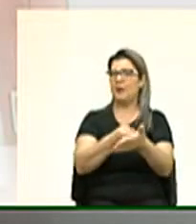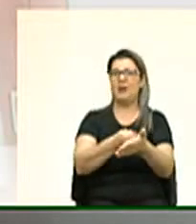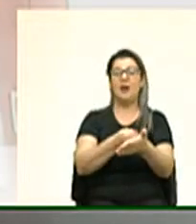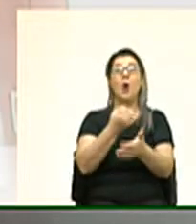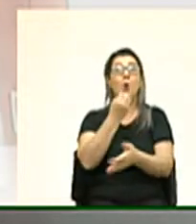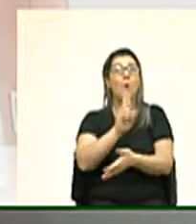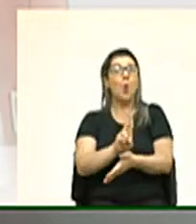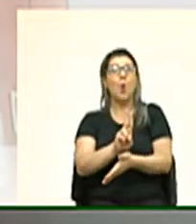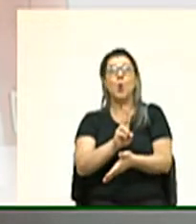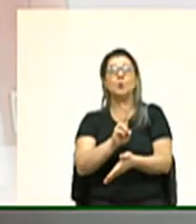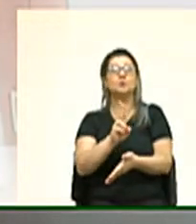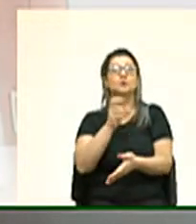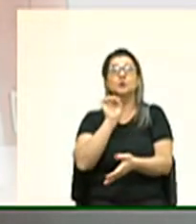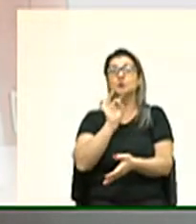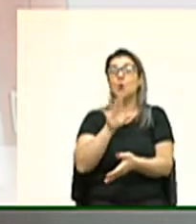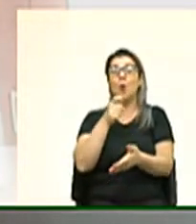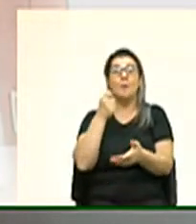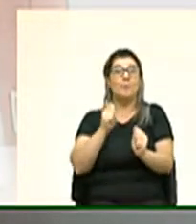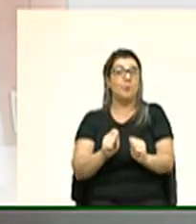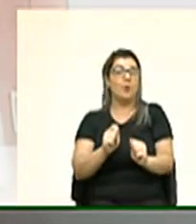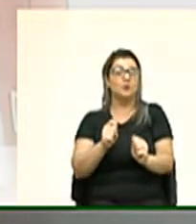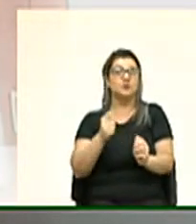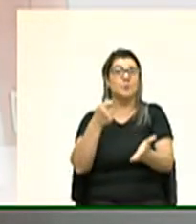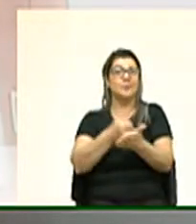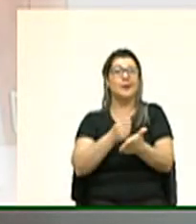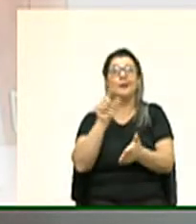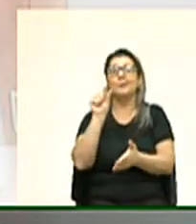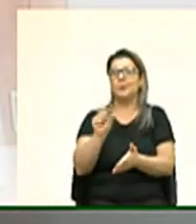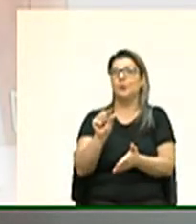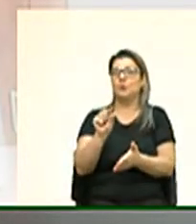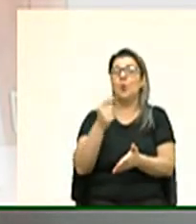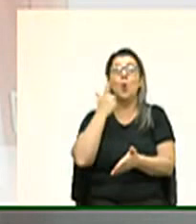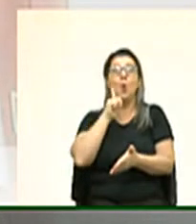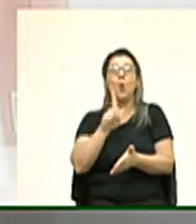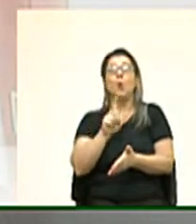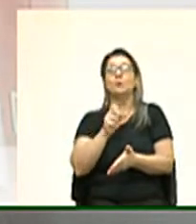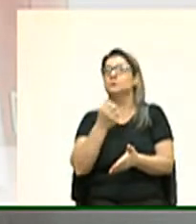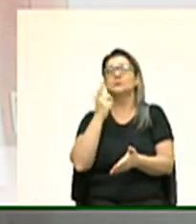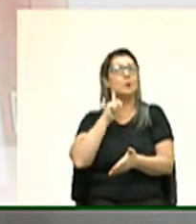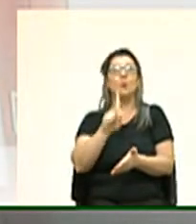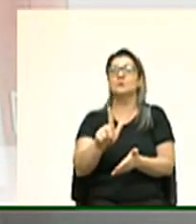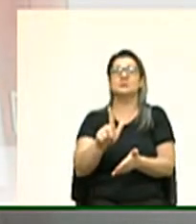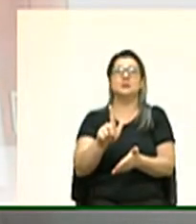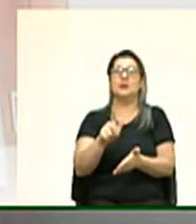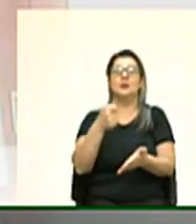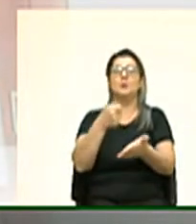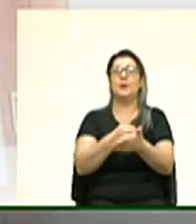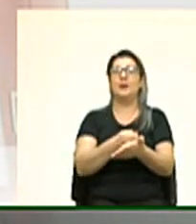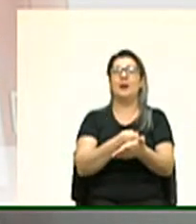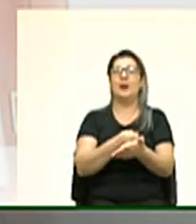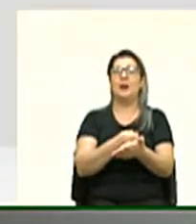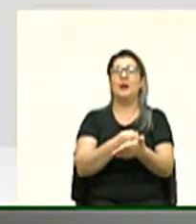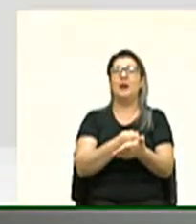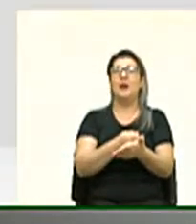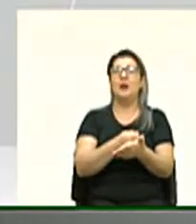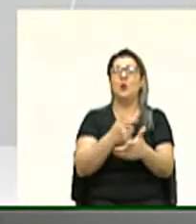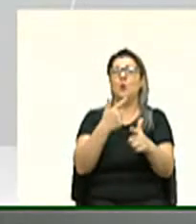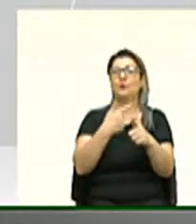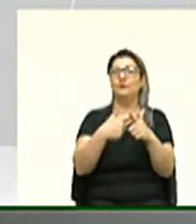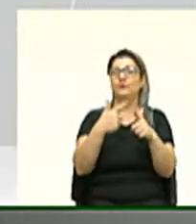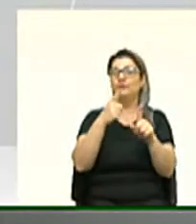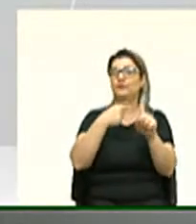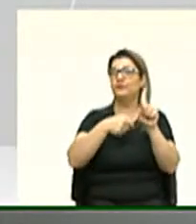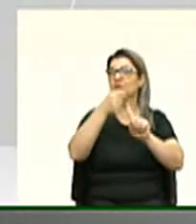não conseguem entrar no sistema de financiamento bancário. Então, parabéns ao governo por essa iniciativa, mas é